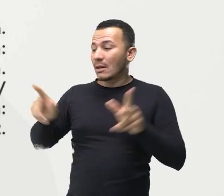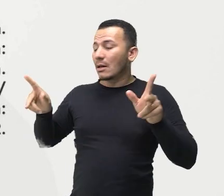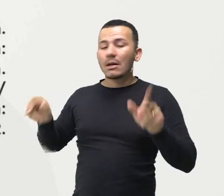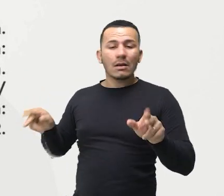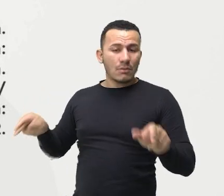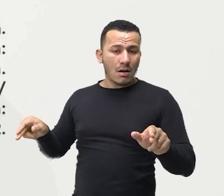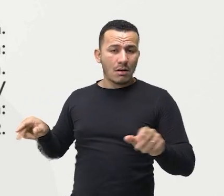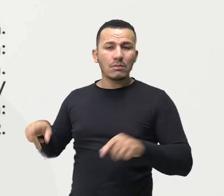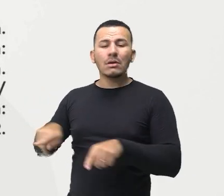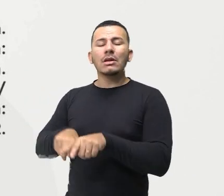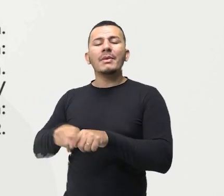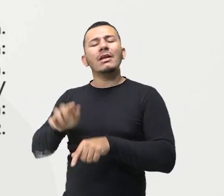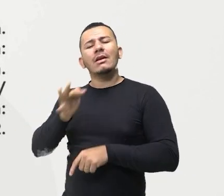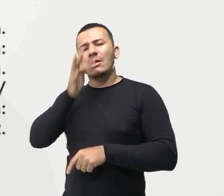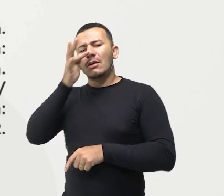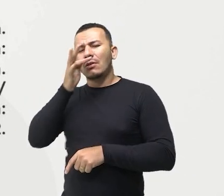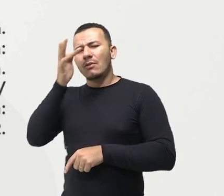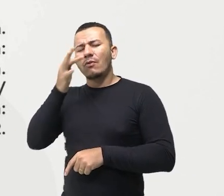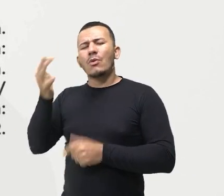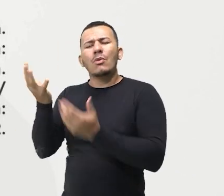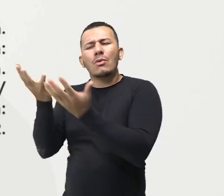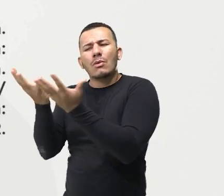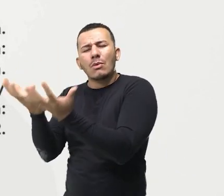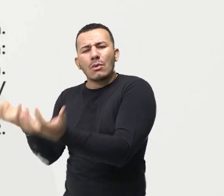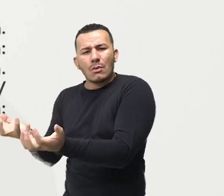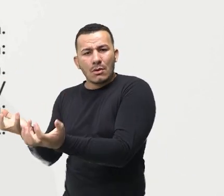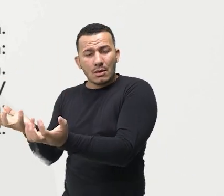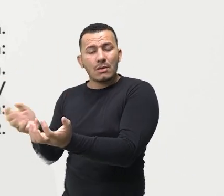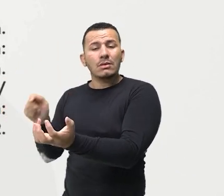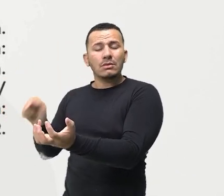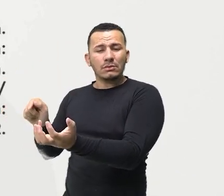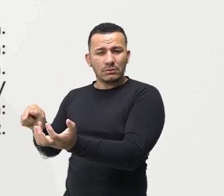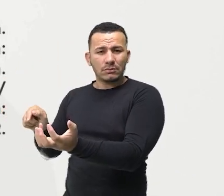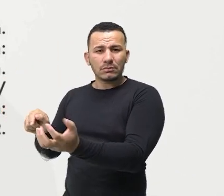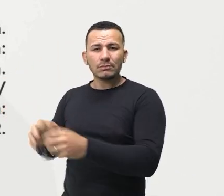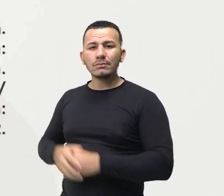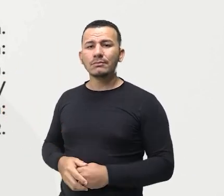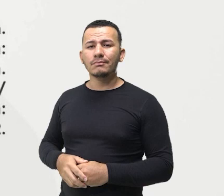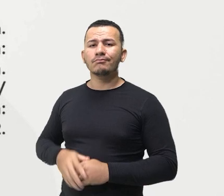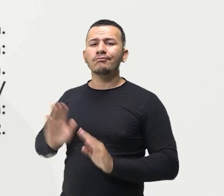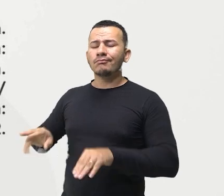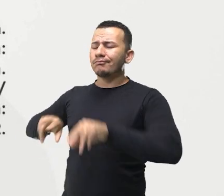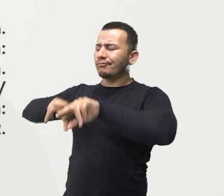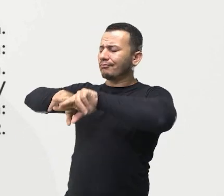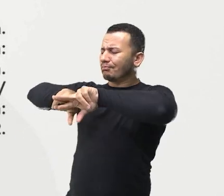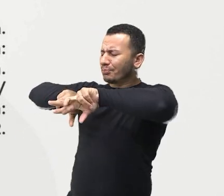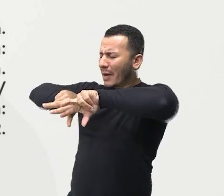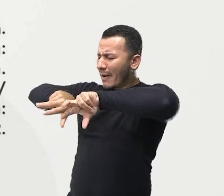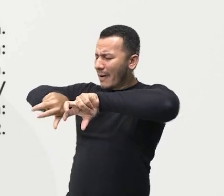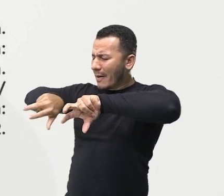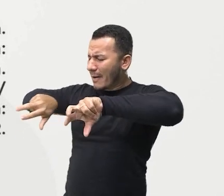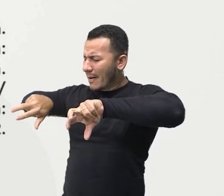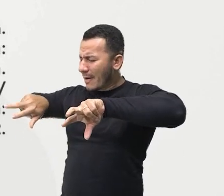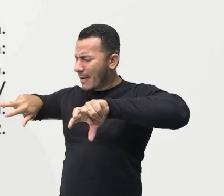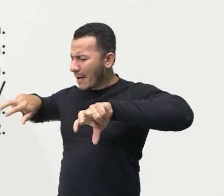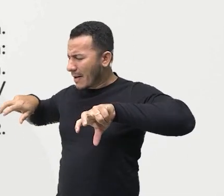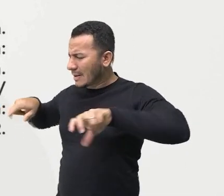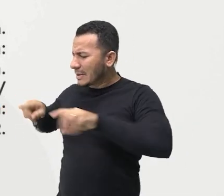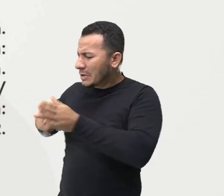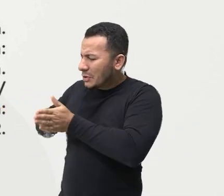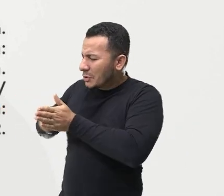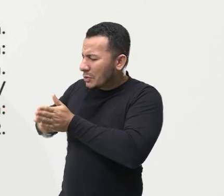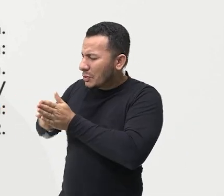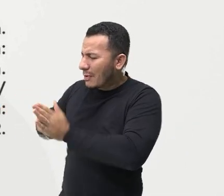só. Pétalas secas, certo? Mergulho fundo de cabeça do